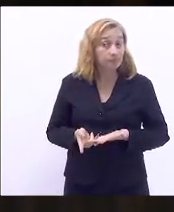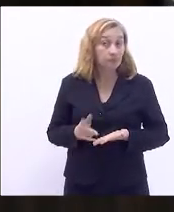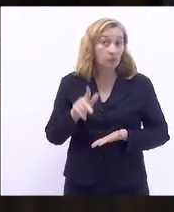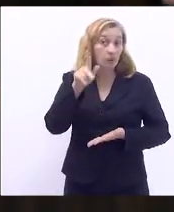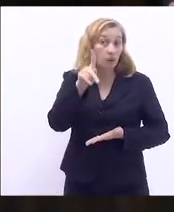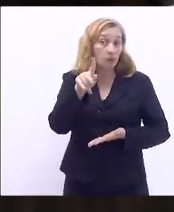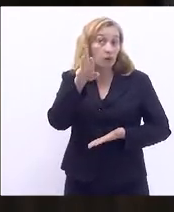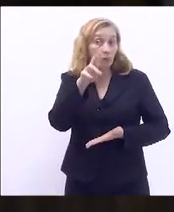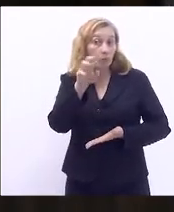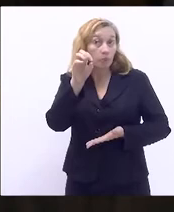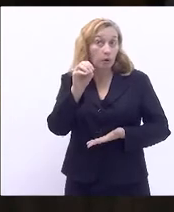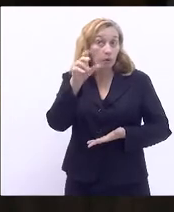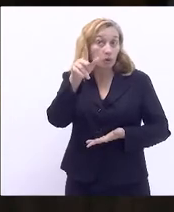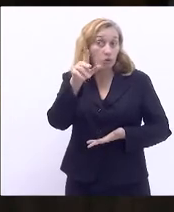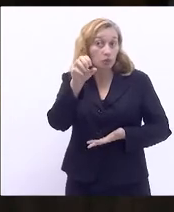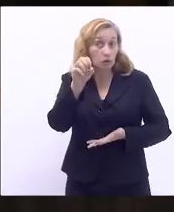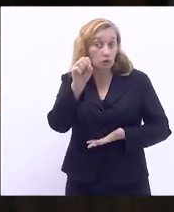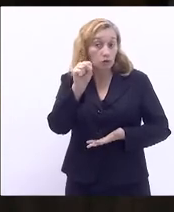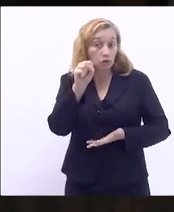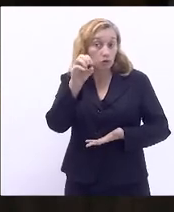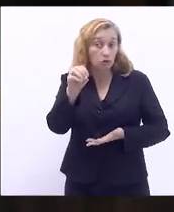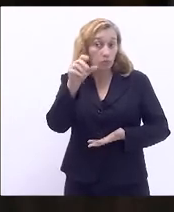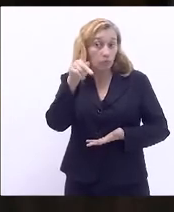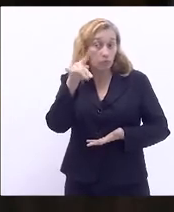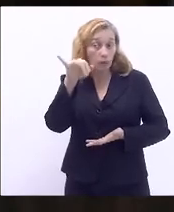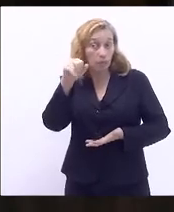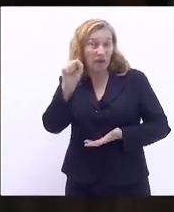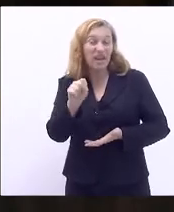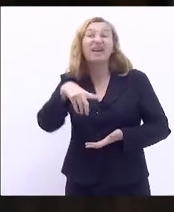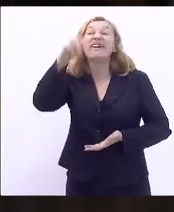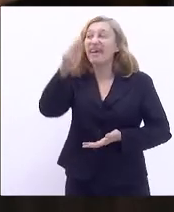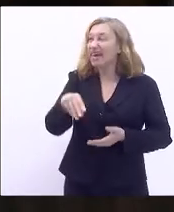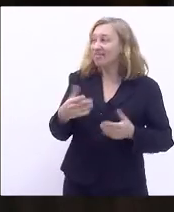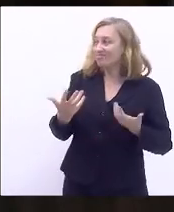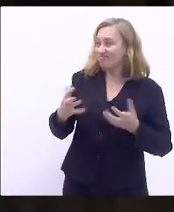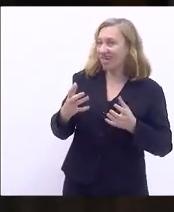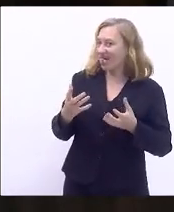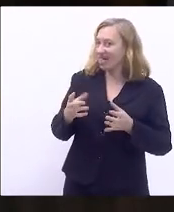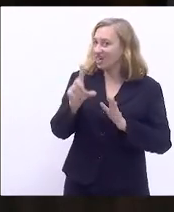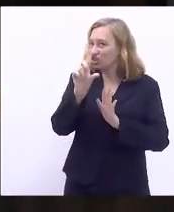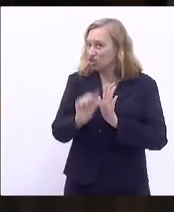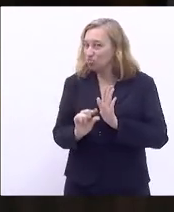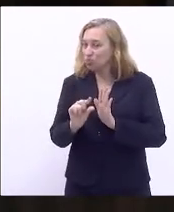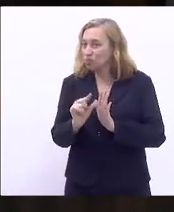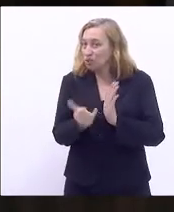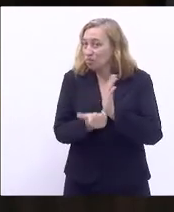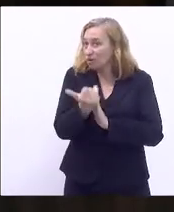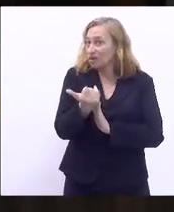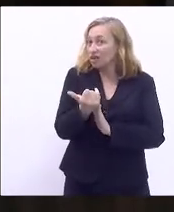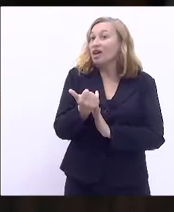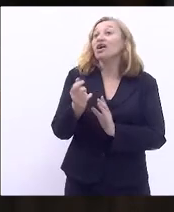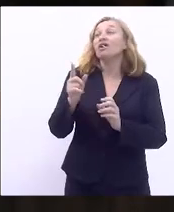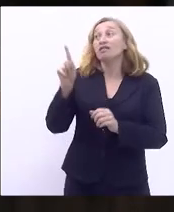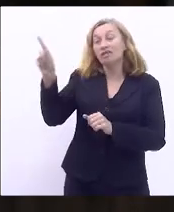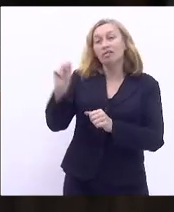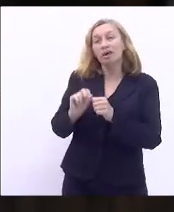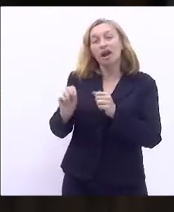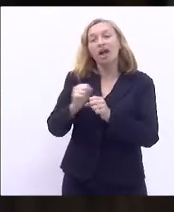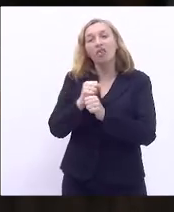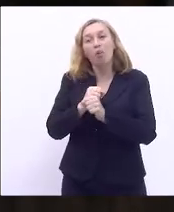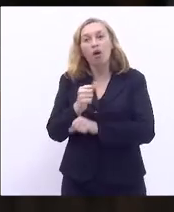prosopopeia, eu diria. Né? Porque quem não quer reduzir imposto? Agora, nós fizemos isso lá em 16 e